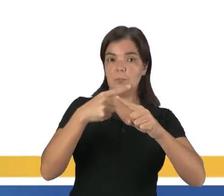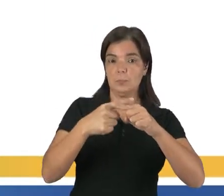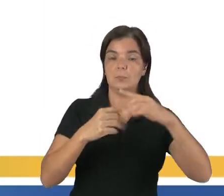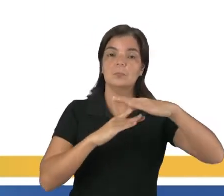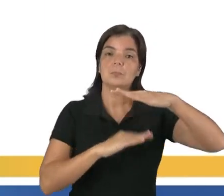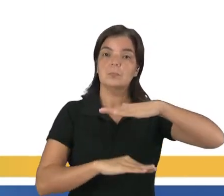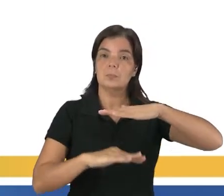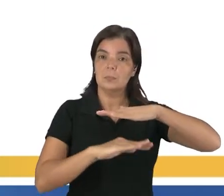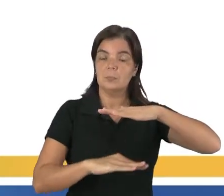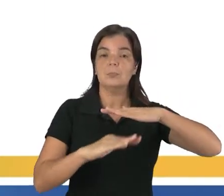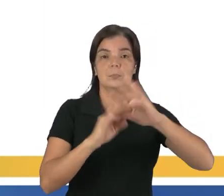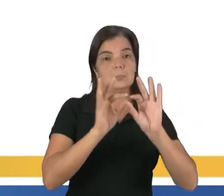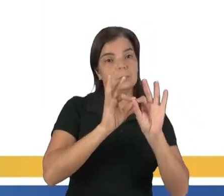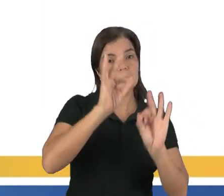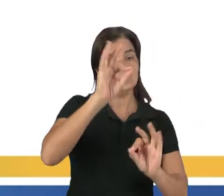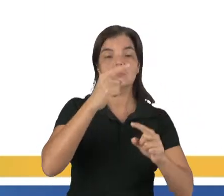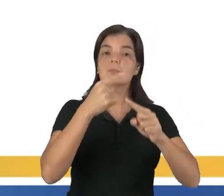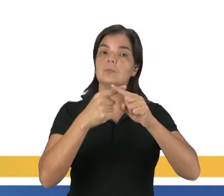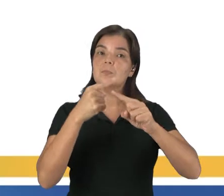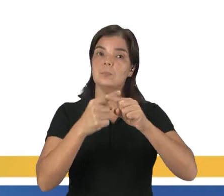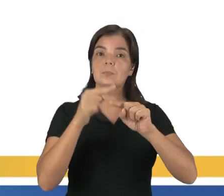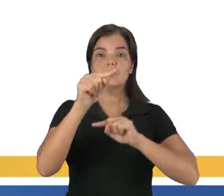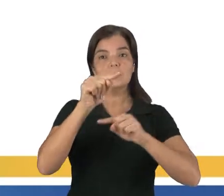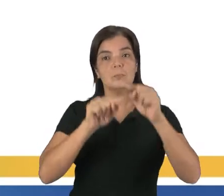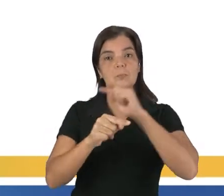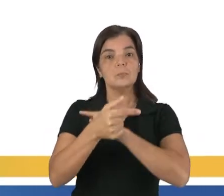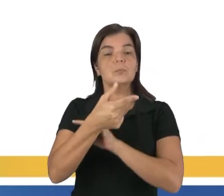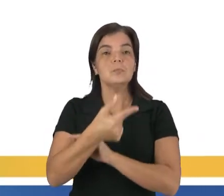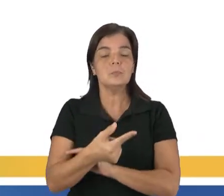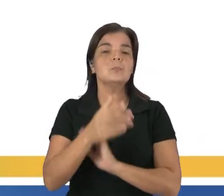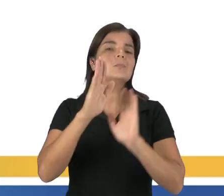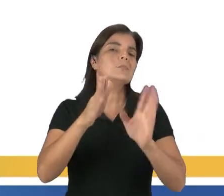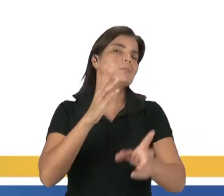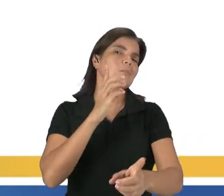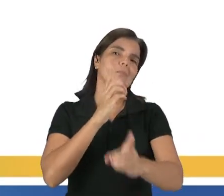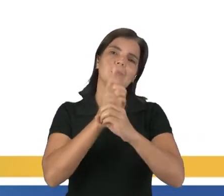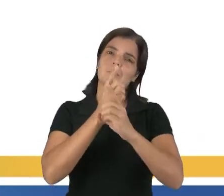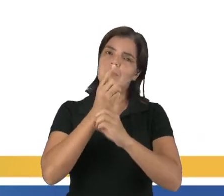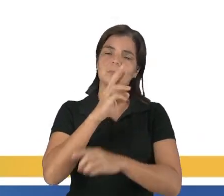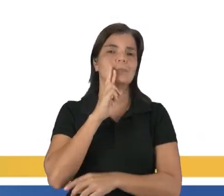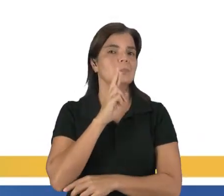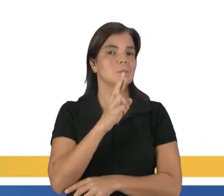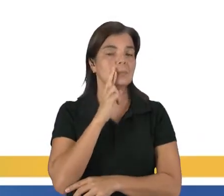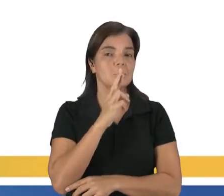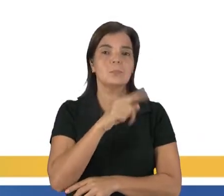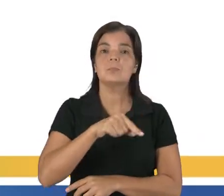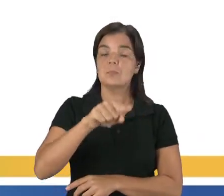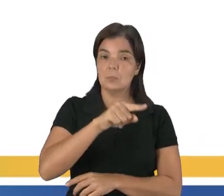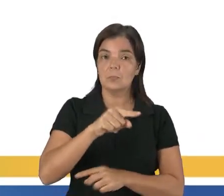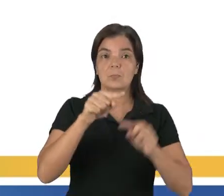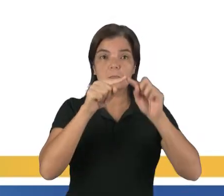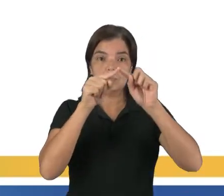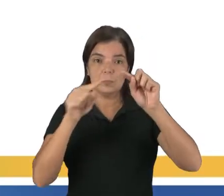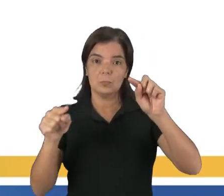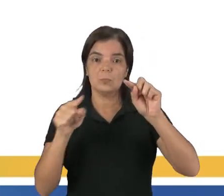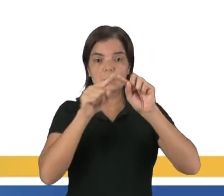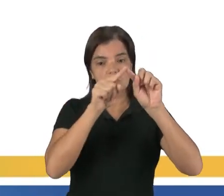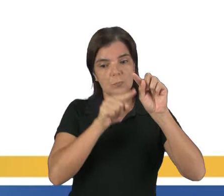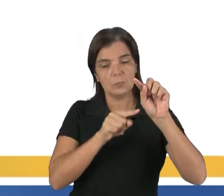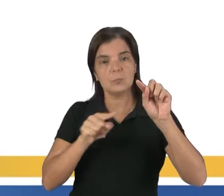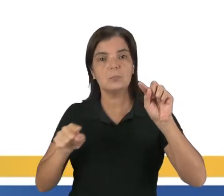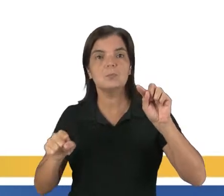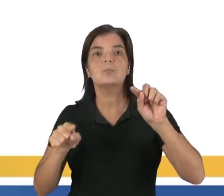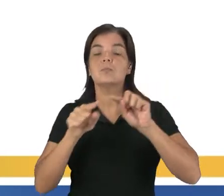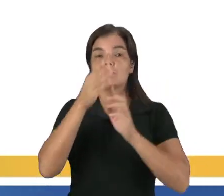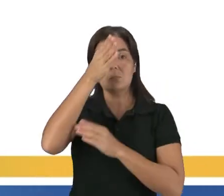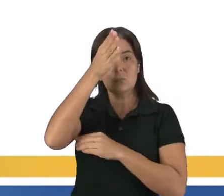a base do triângulo vezes a altura e dividir por 2, você já encontra o resultado. Pessoal, o retângulo, na verdade, quando você